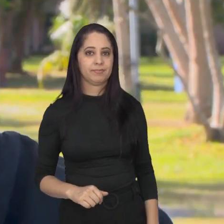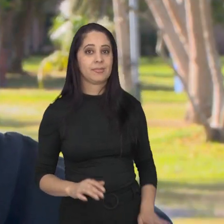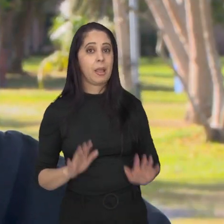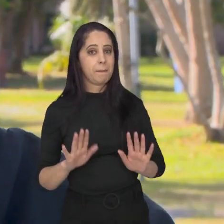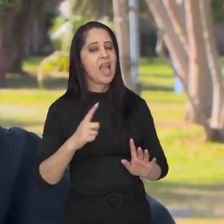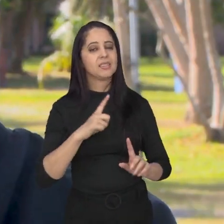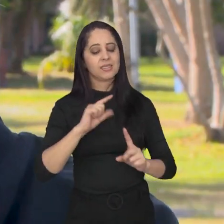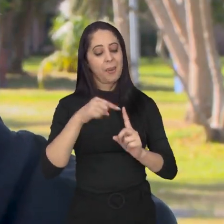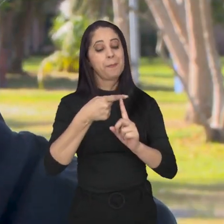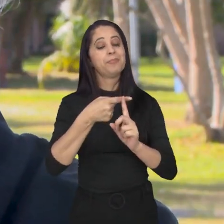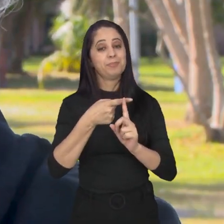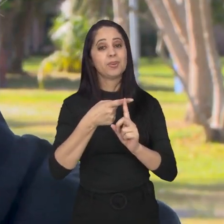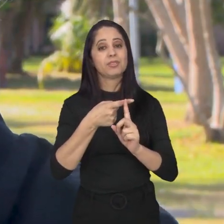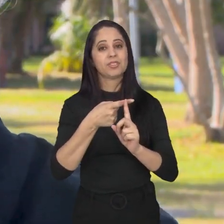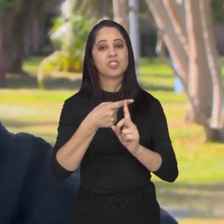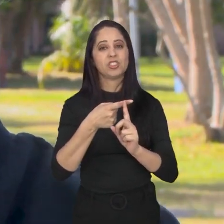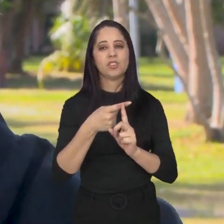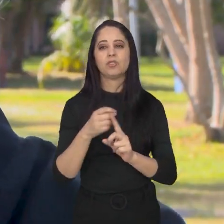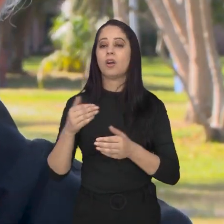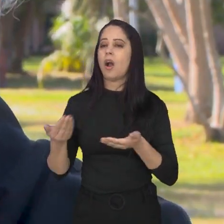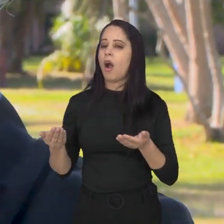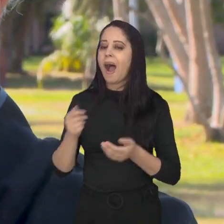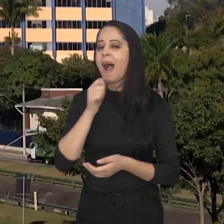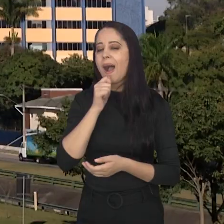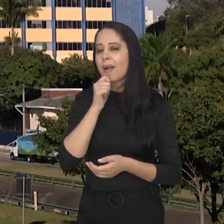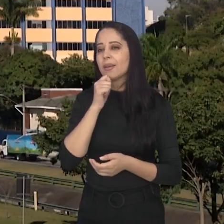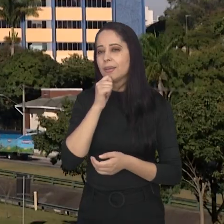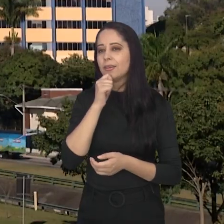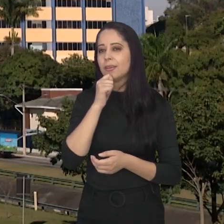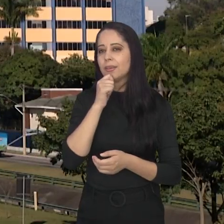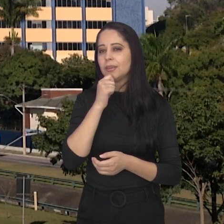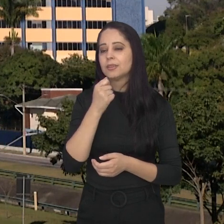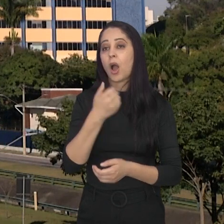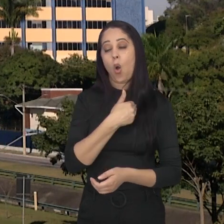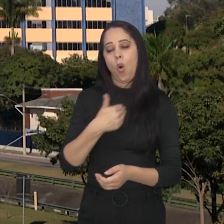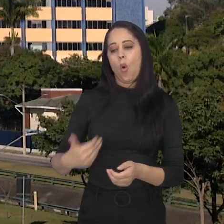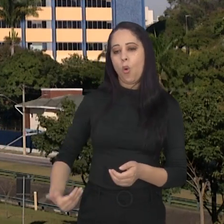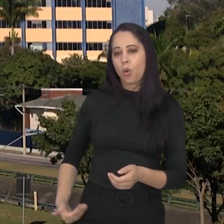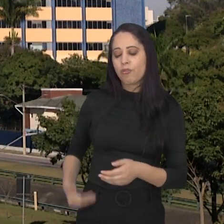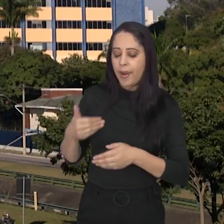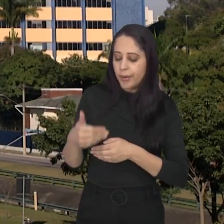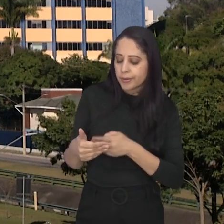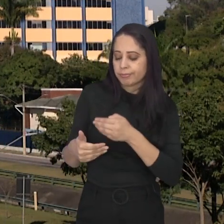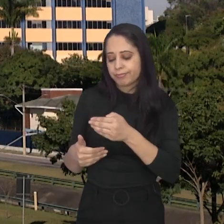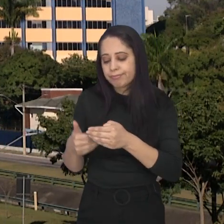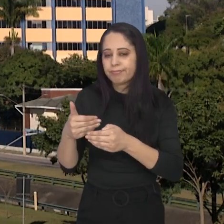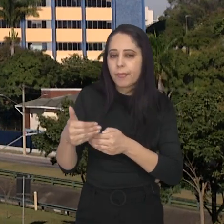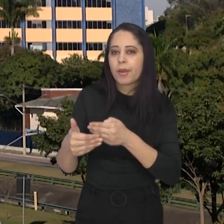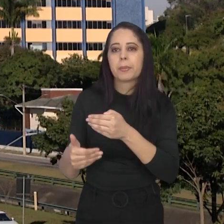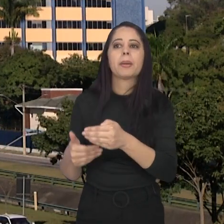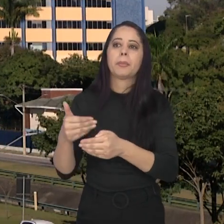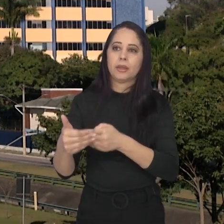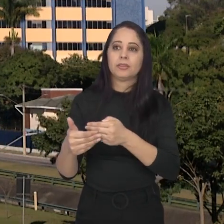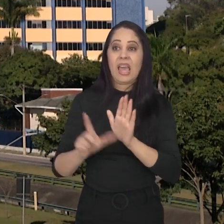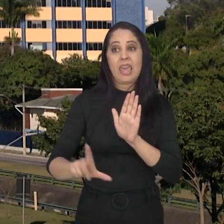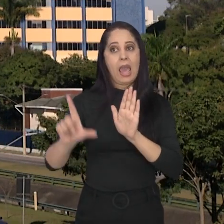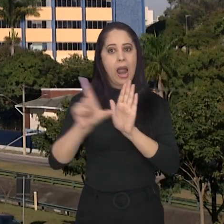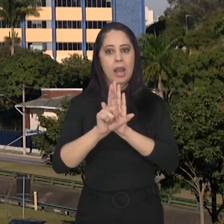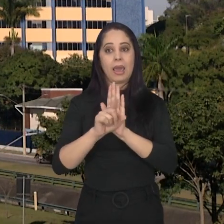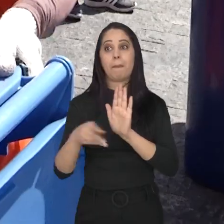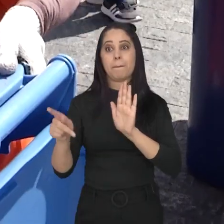recomendações, em 2021. O nosso está baseado numa recomendação de 2005. câmaras, vereadores, municípios,